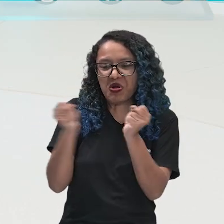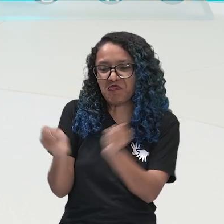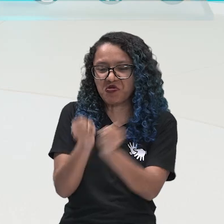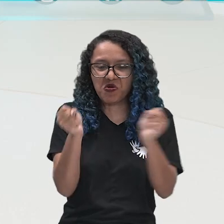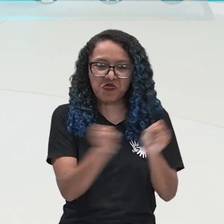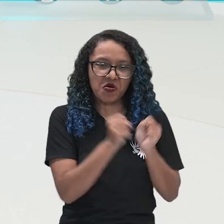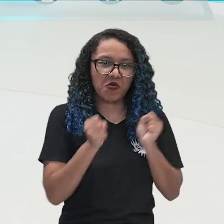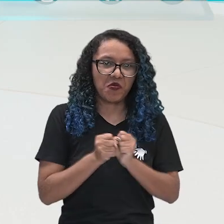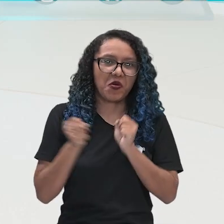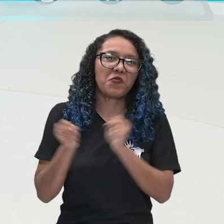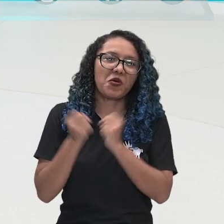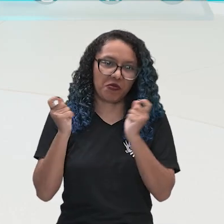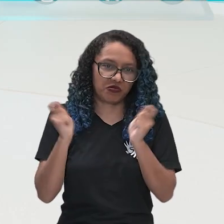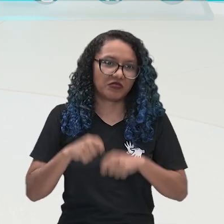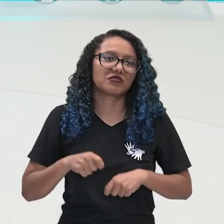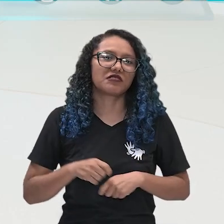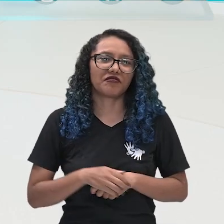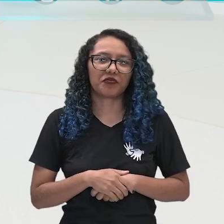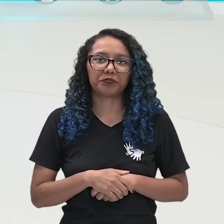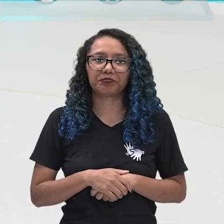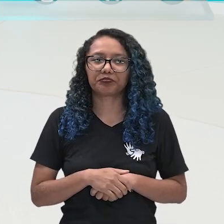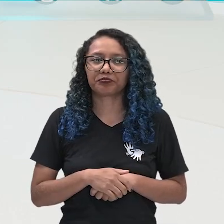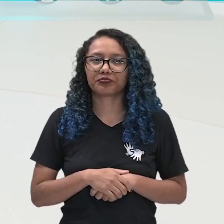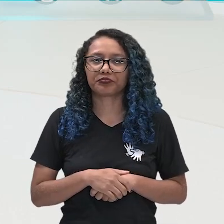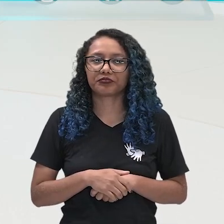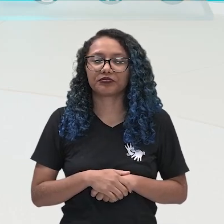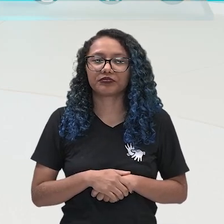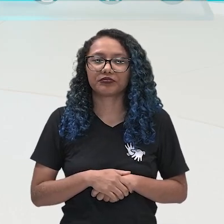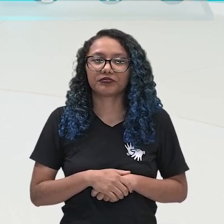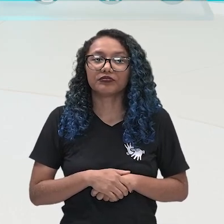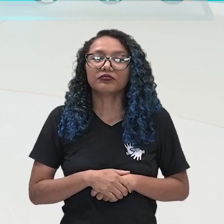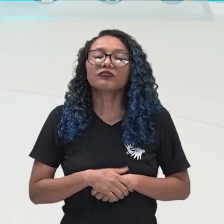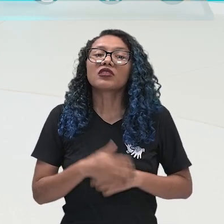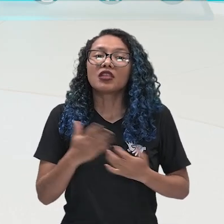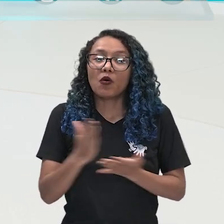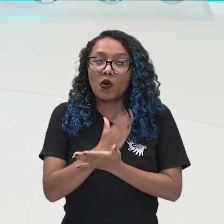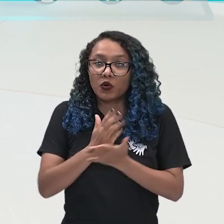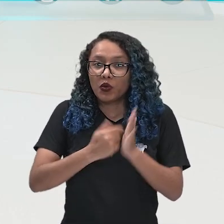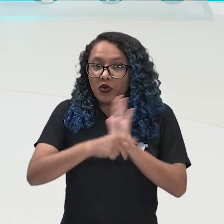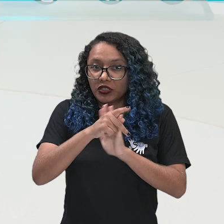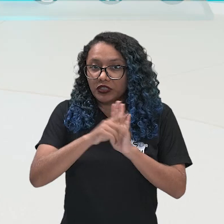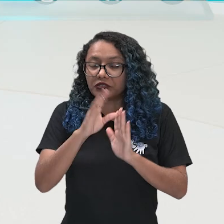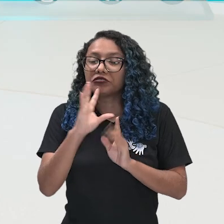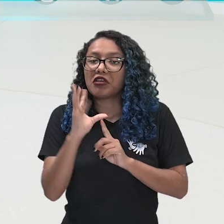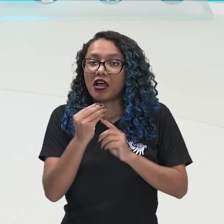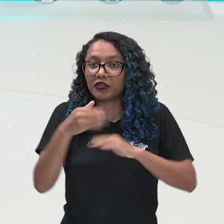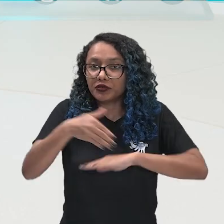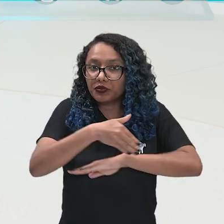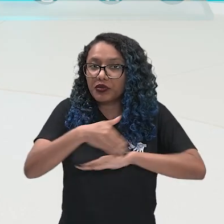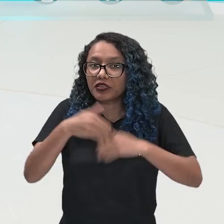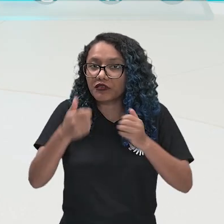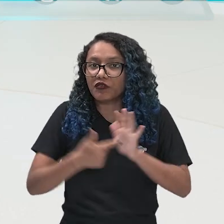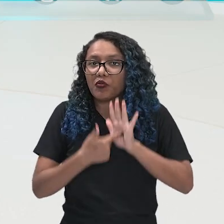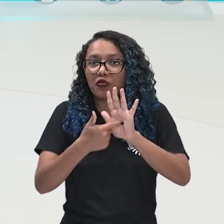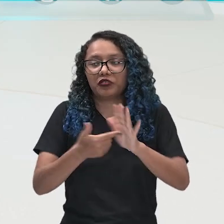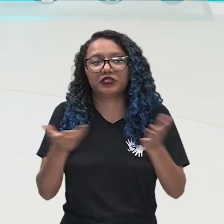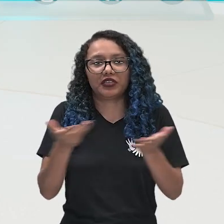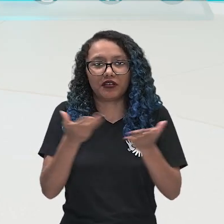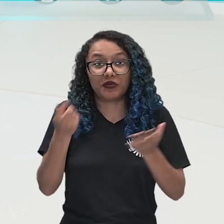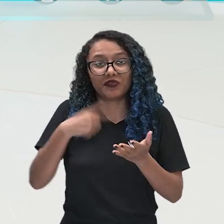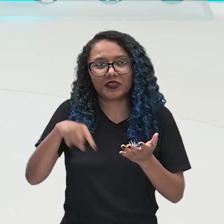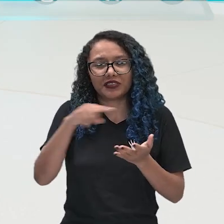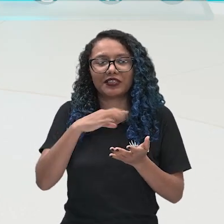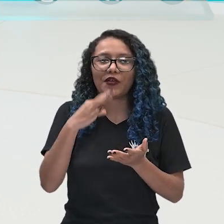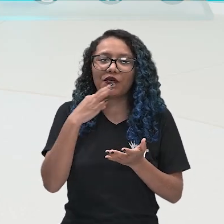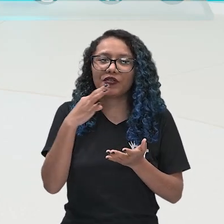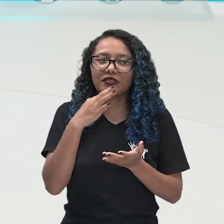continuando. Alguns projetos de arte urbana nós vamos estar apresentando agora na nossa aula para vocês conhecerem.